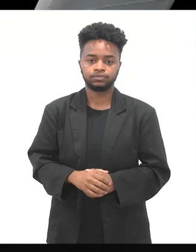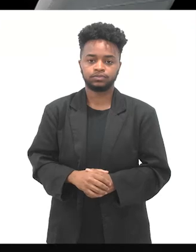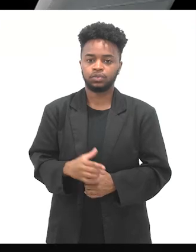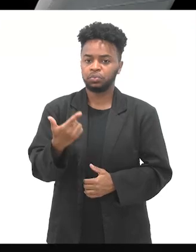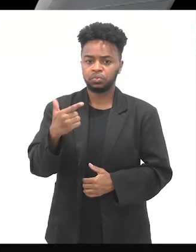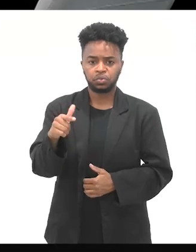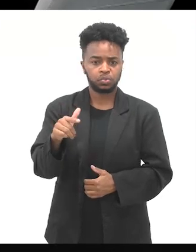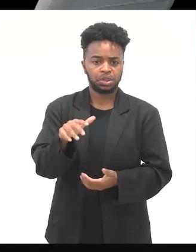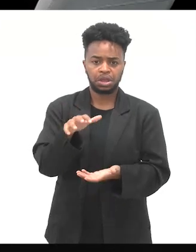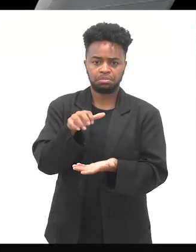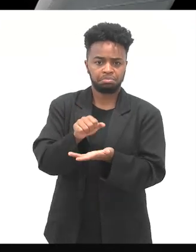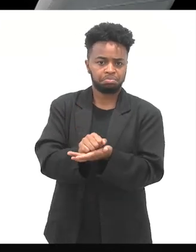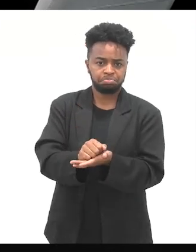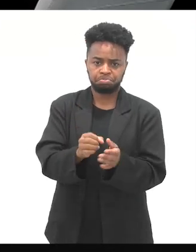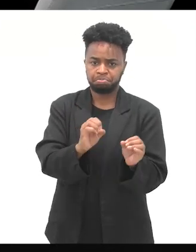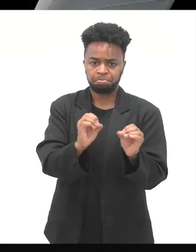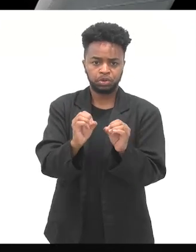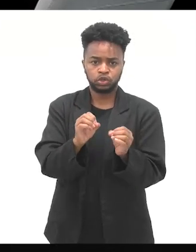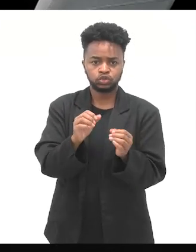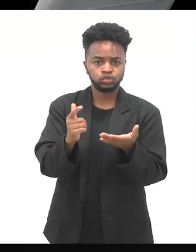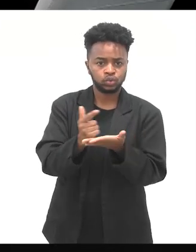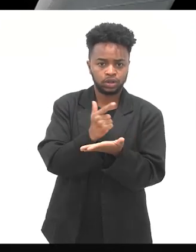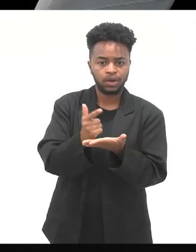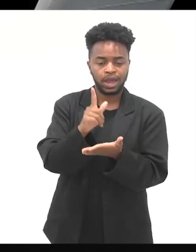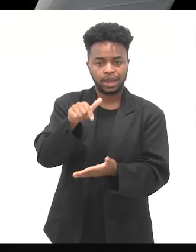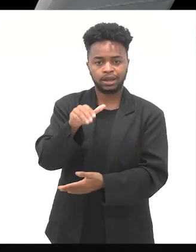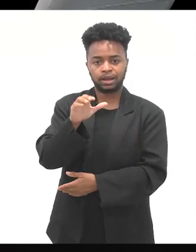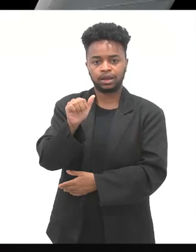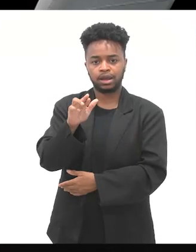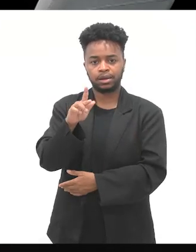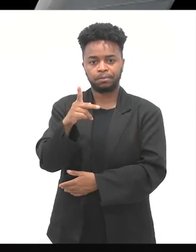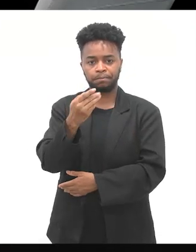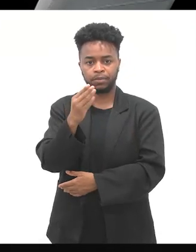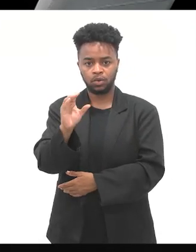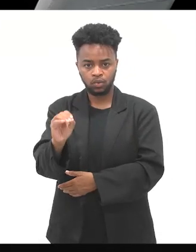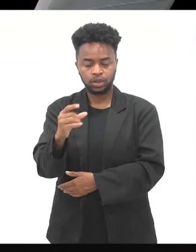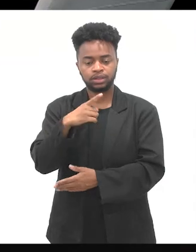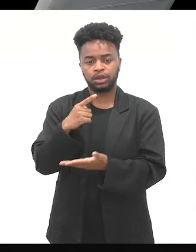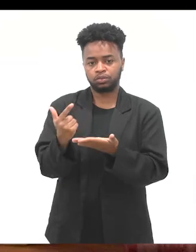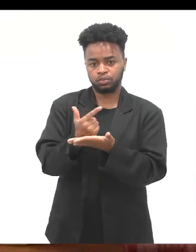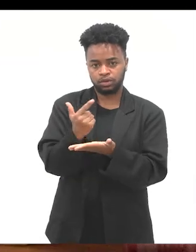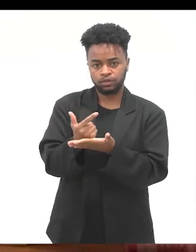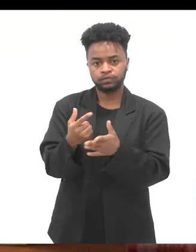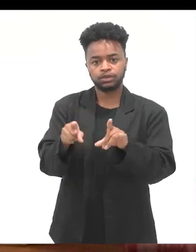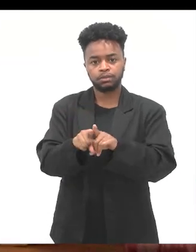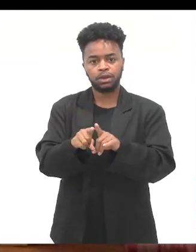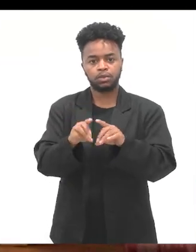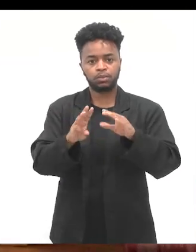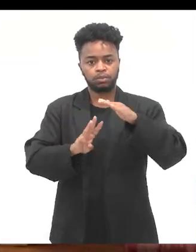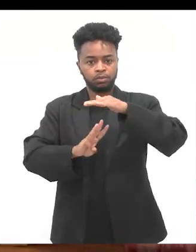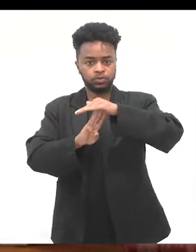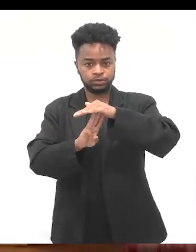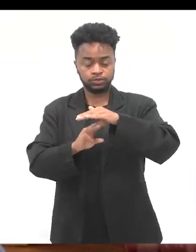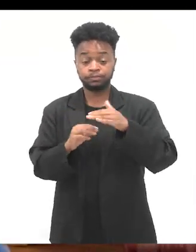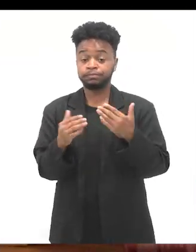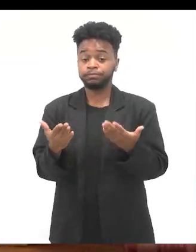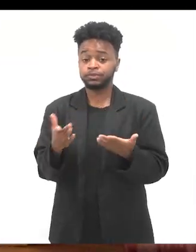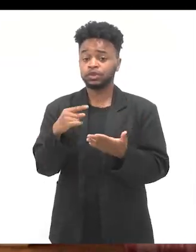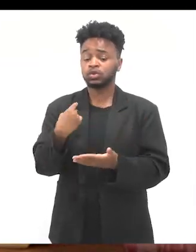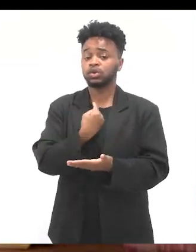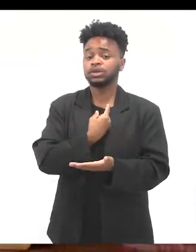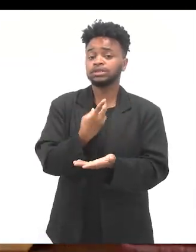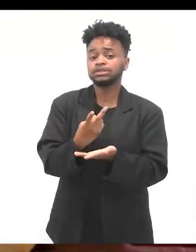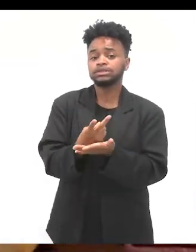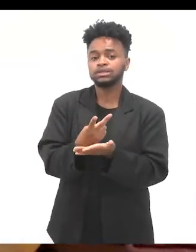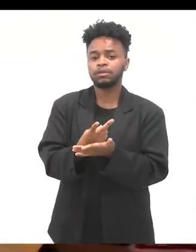catalogado em jornais, né, que é o tarpão, que está no livro e que está no Museu Nacional também. Então a gente ficava nessa.